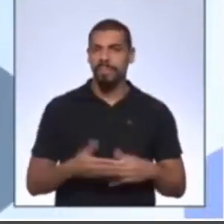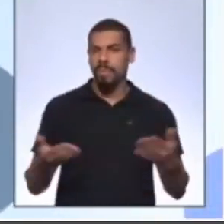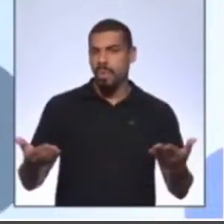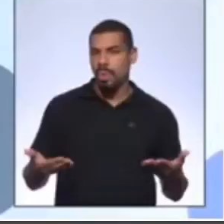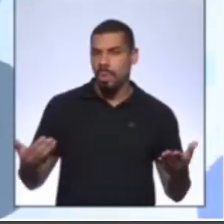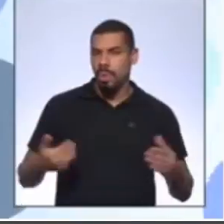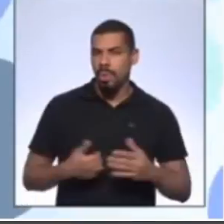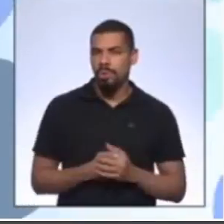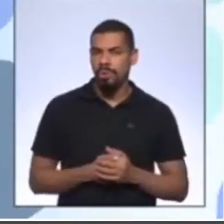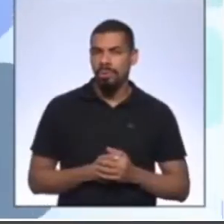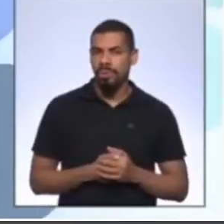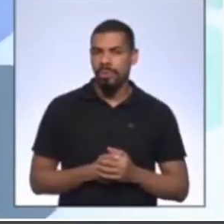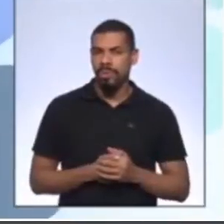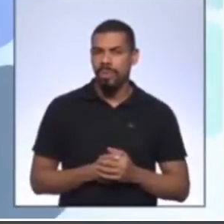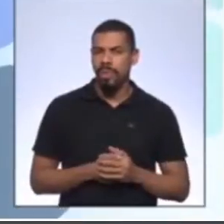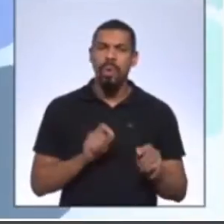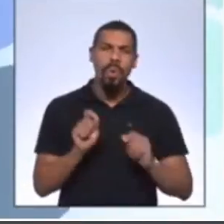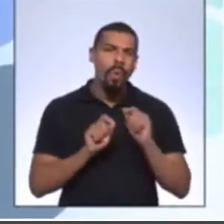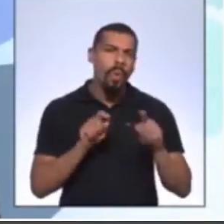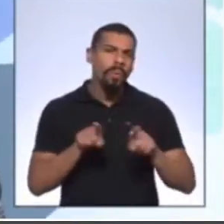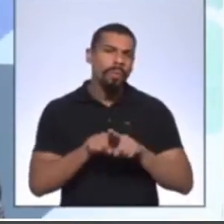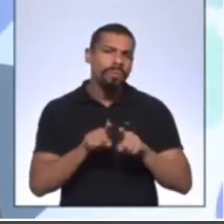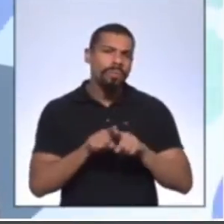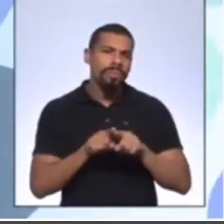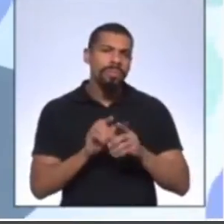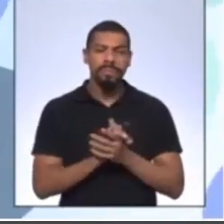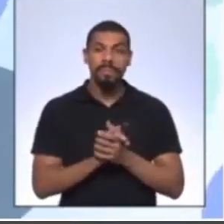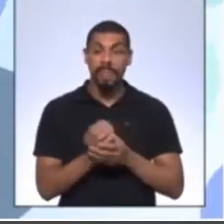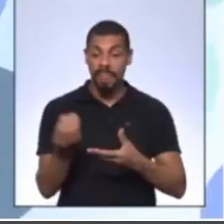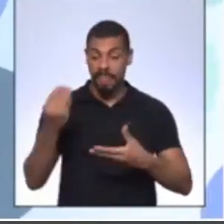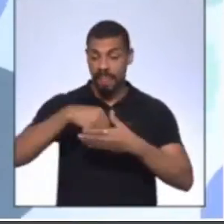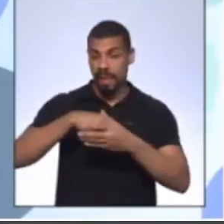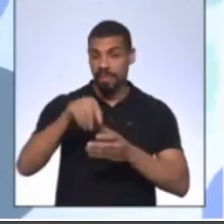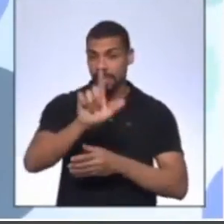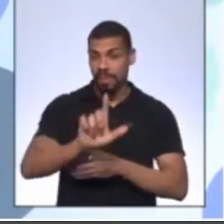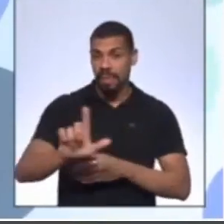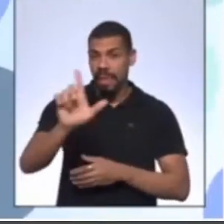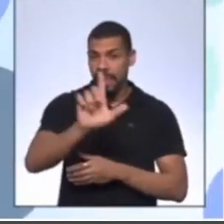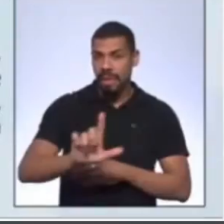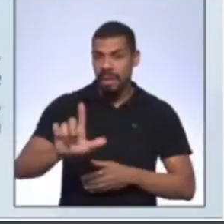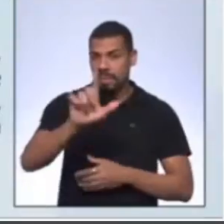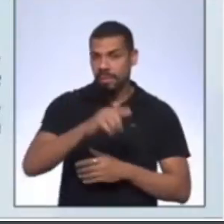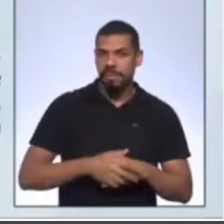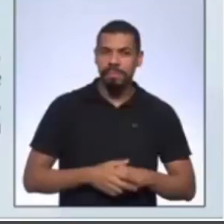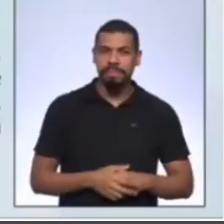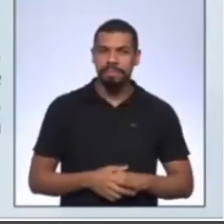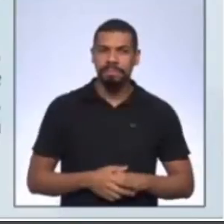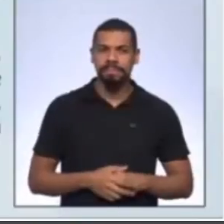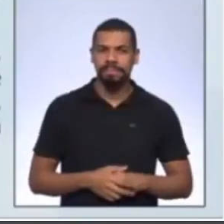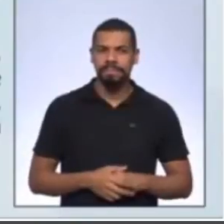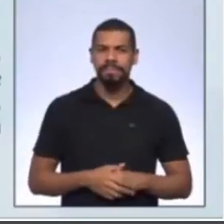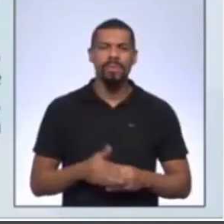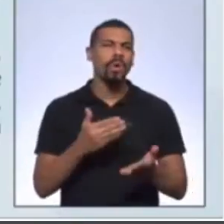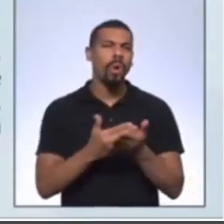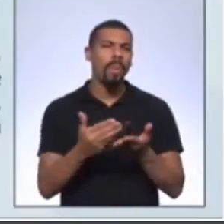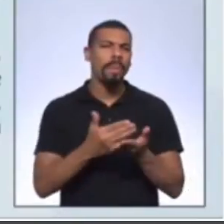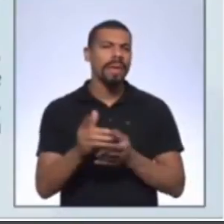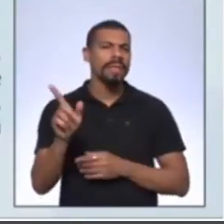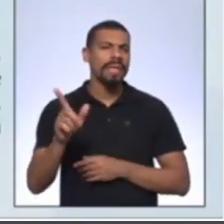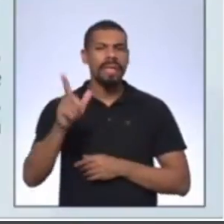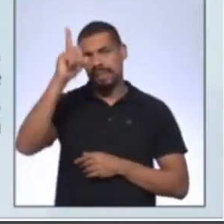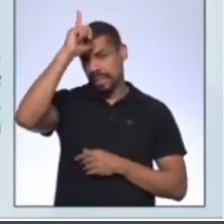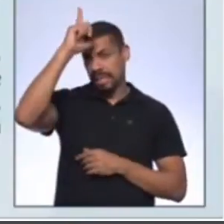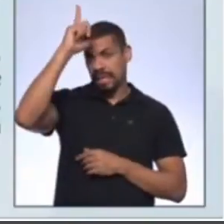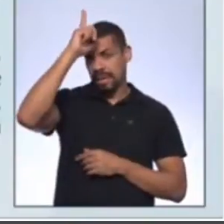hoje nós vamos está estudando o expressionismo dentro da literatura tá bom olha só surgiu na alemanha em meados